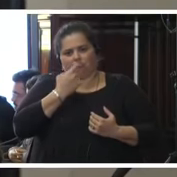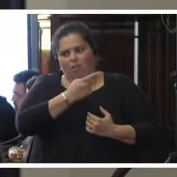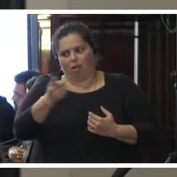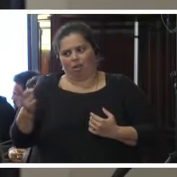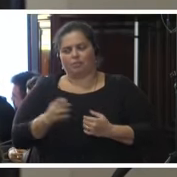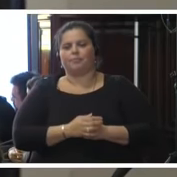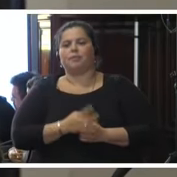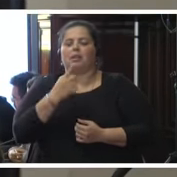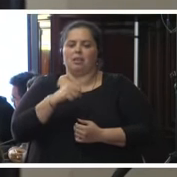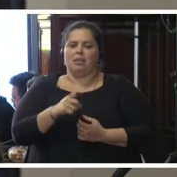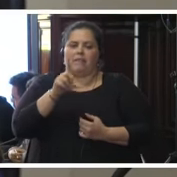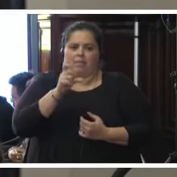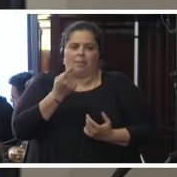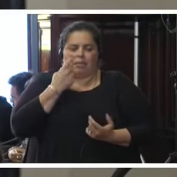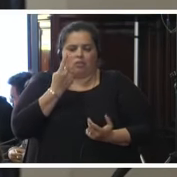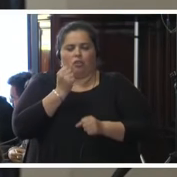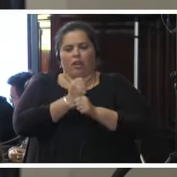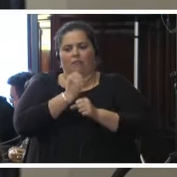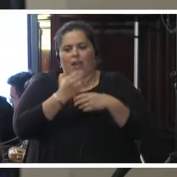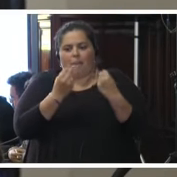muito nesse tema. Em qual o tema?